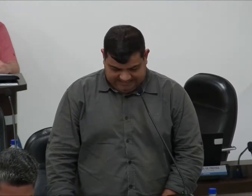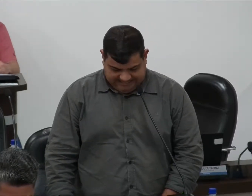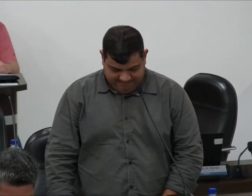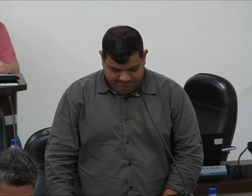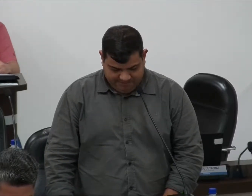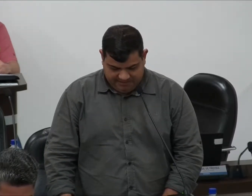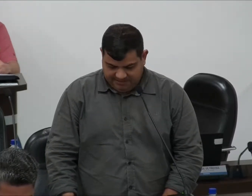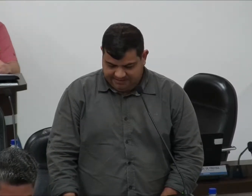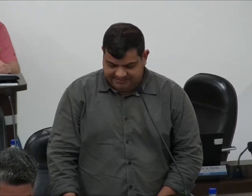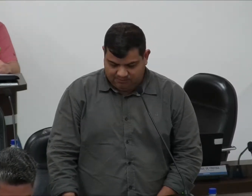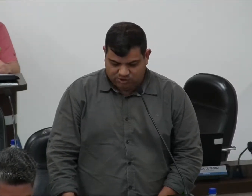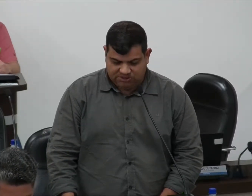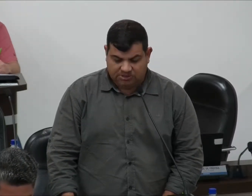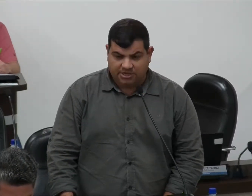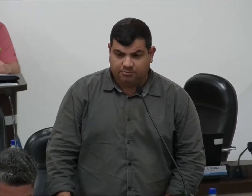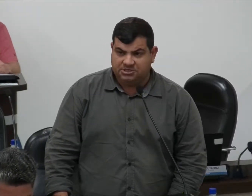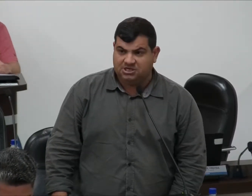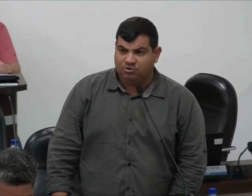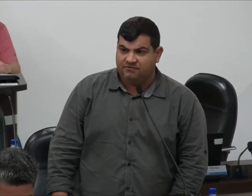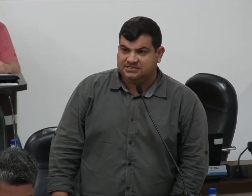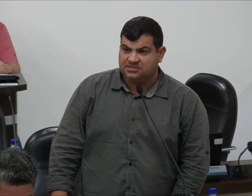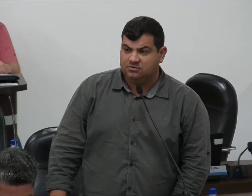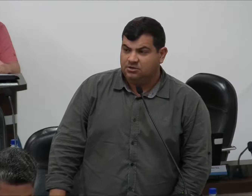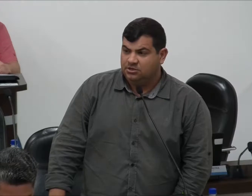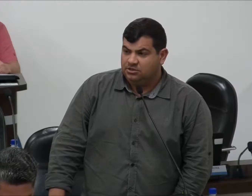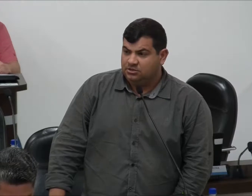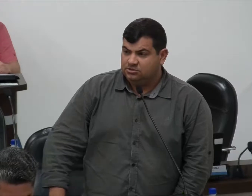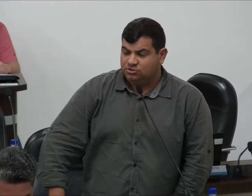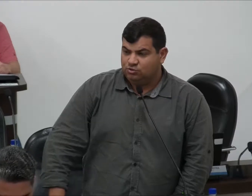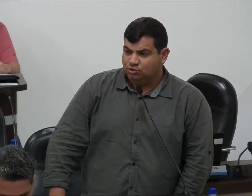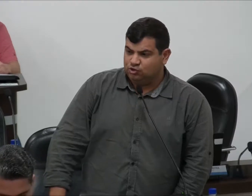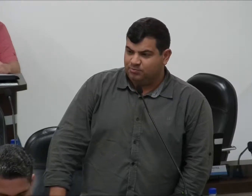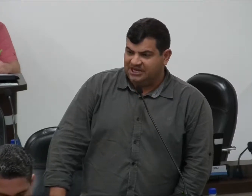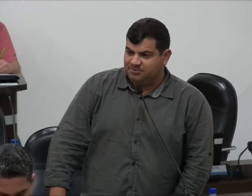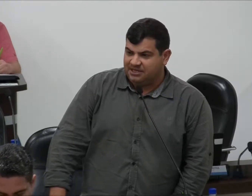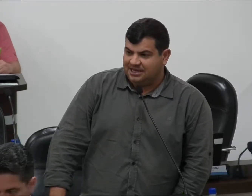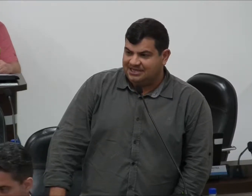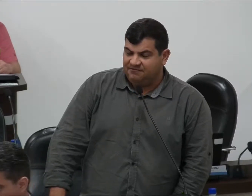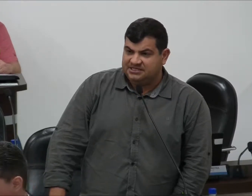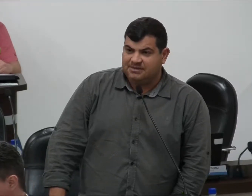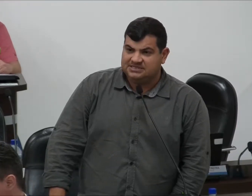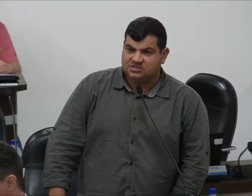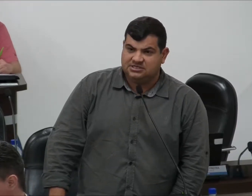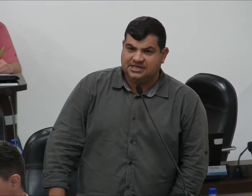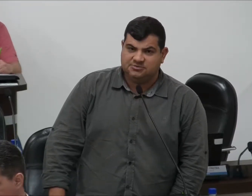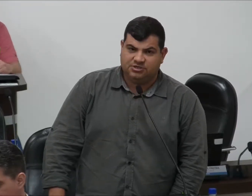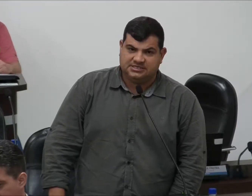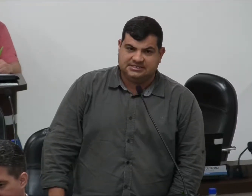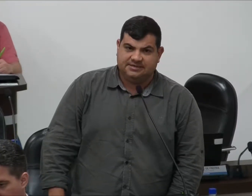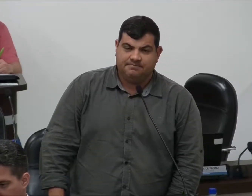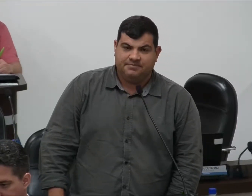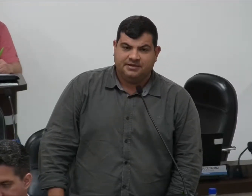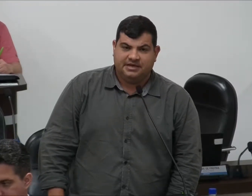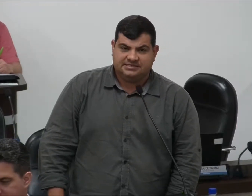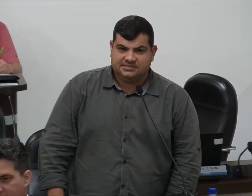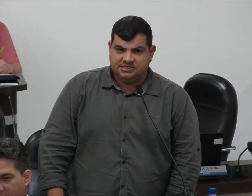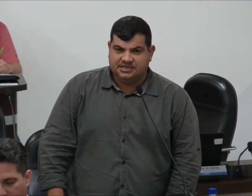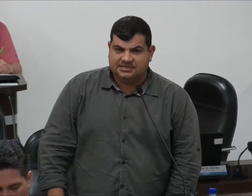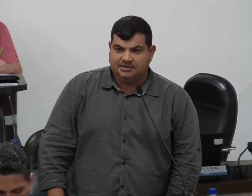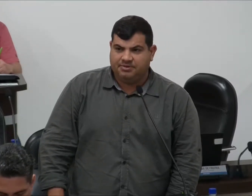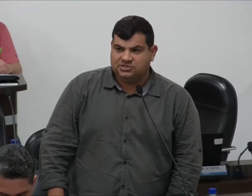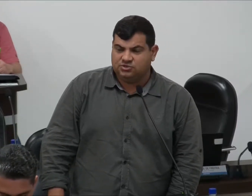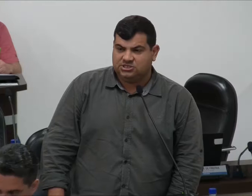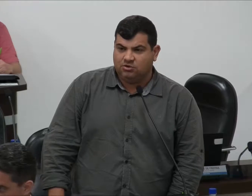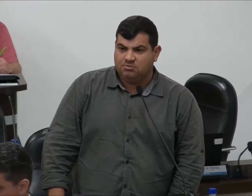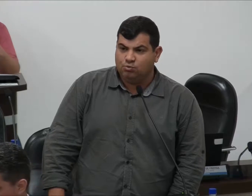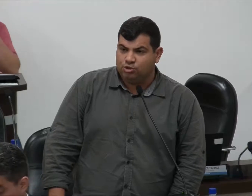comigo nessa moção. Então, quero pedir a aprovação de todos os pares para que cada vez mais nossa cidade possa ser assistida